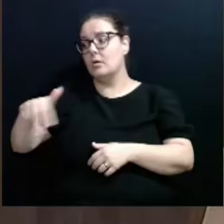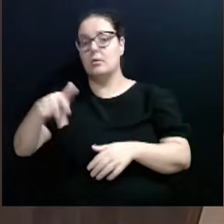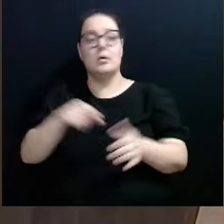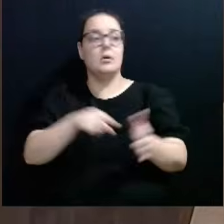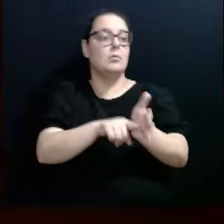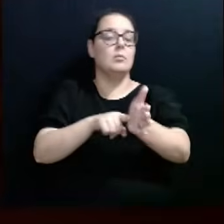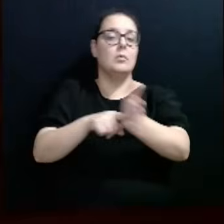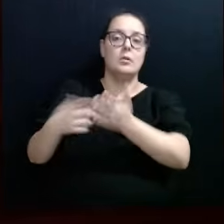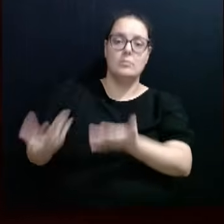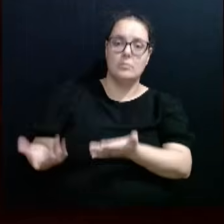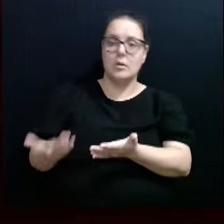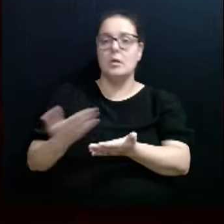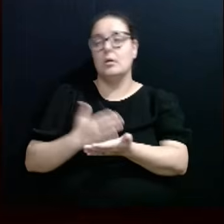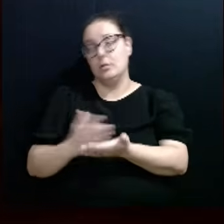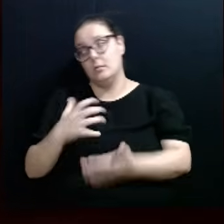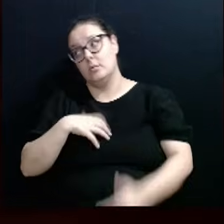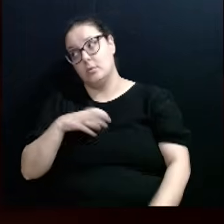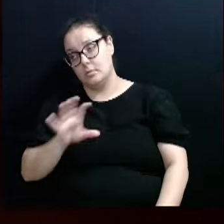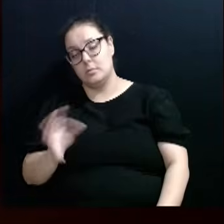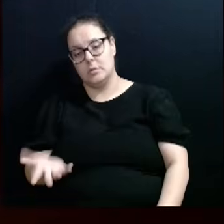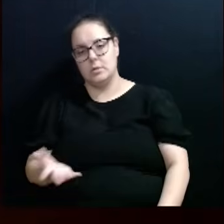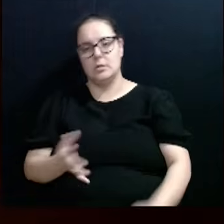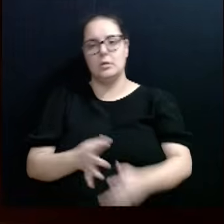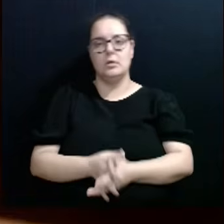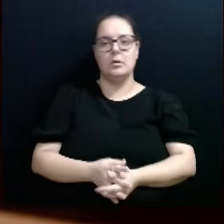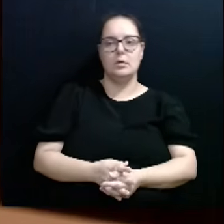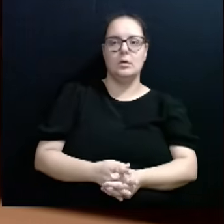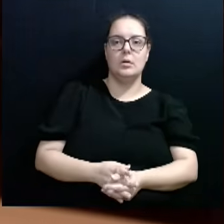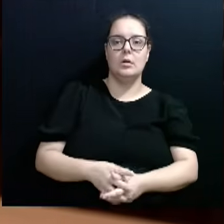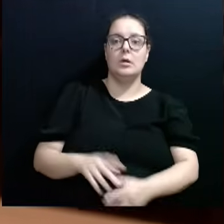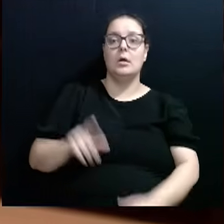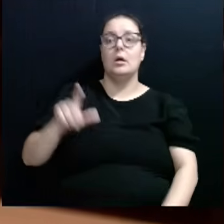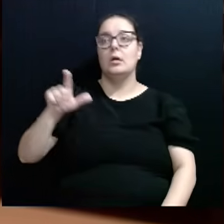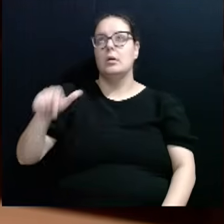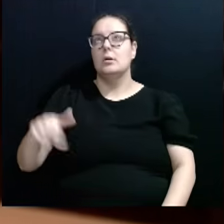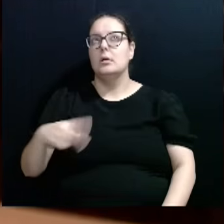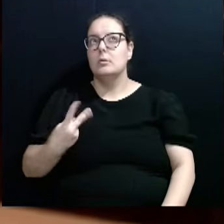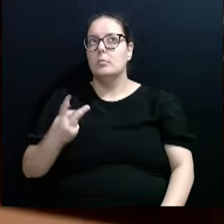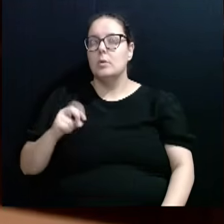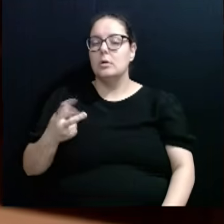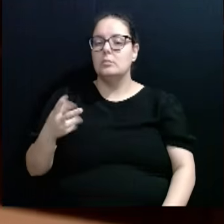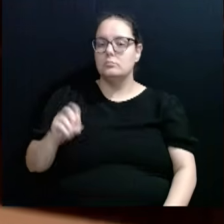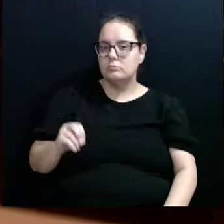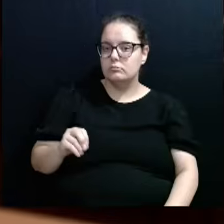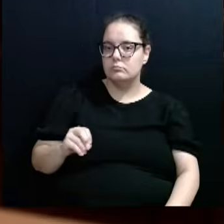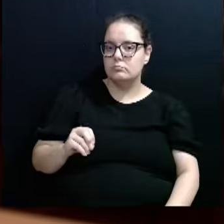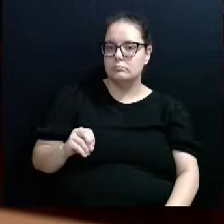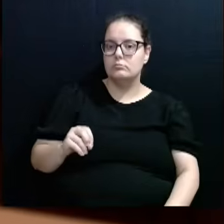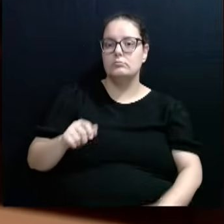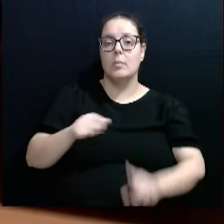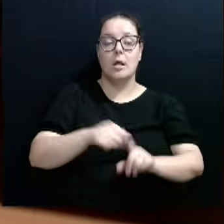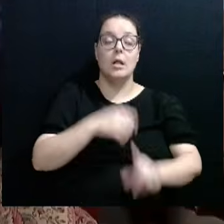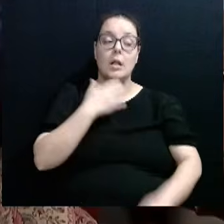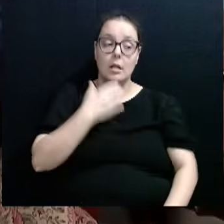dessa maneira. Aí após 2020, dezembro de 2020, quando abrimos a